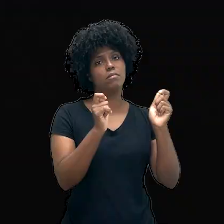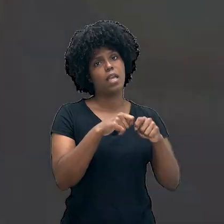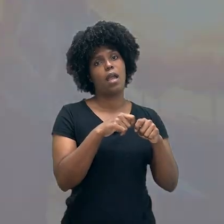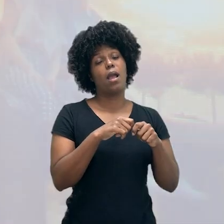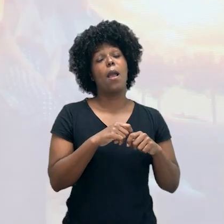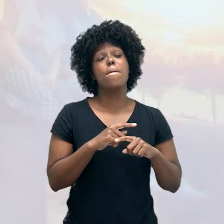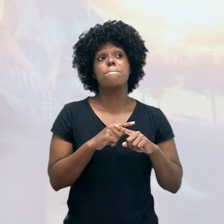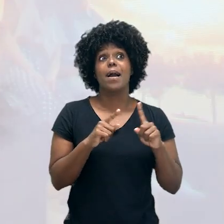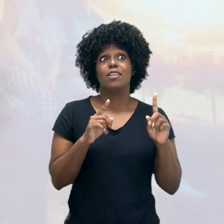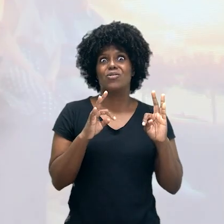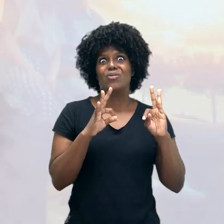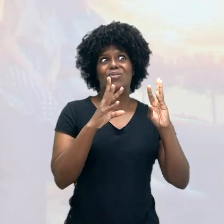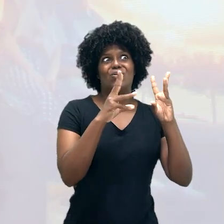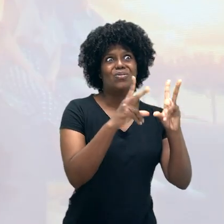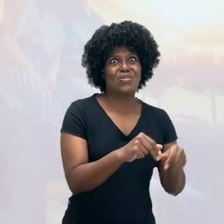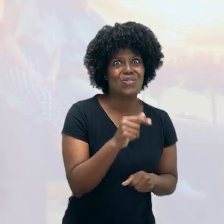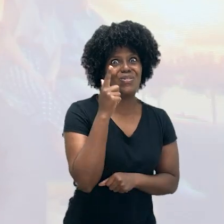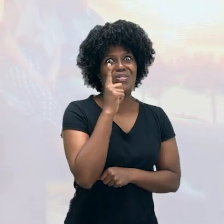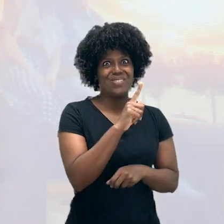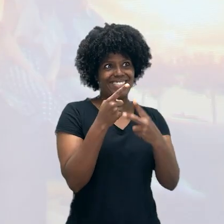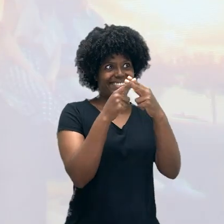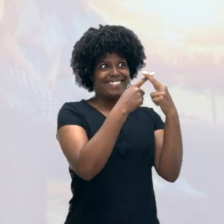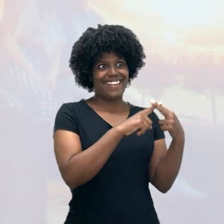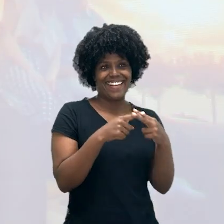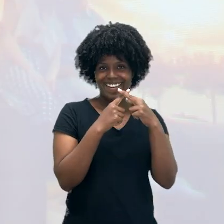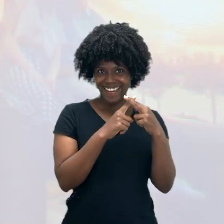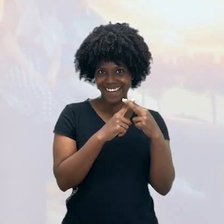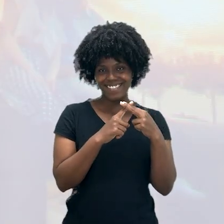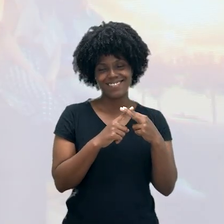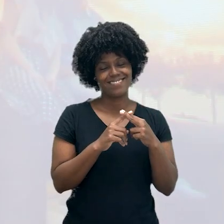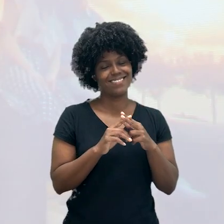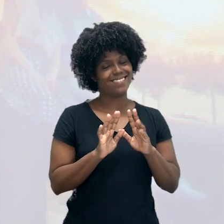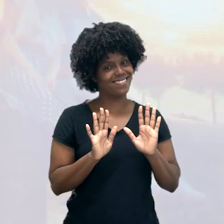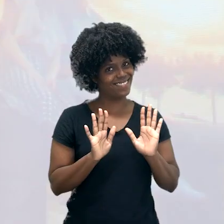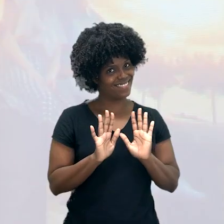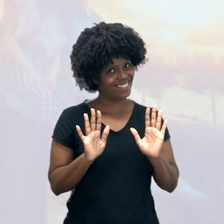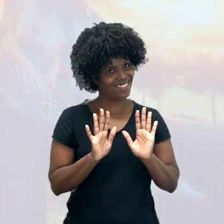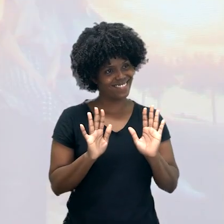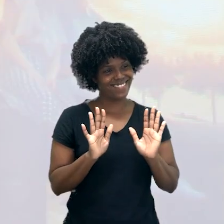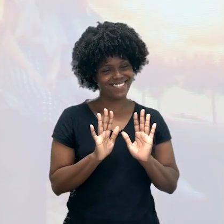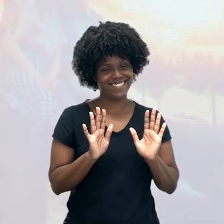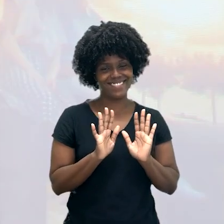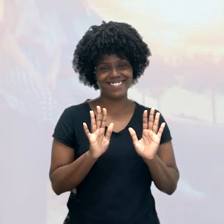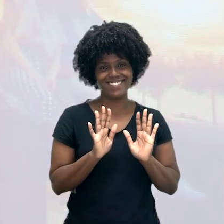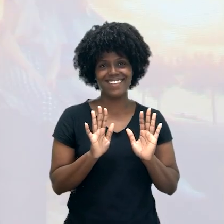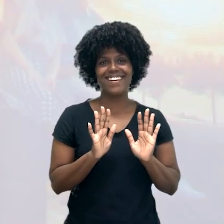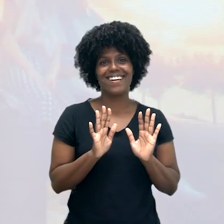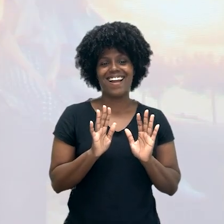ângulo, mas na pós, nem tudo se resolve na pós, que também é uma